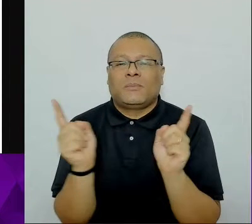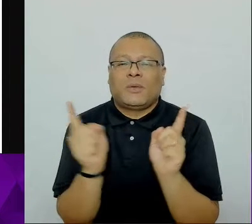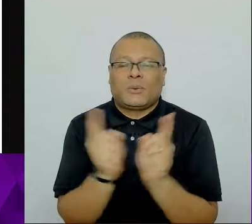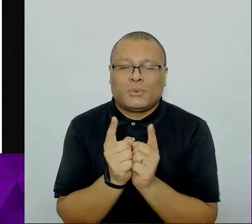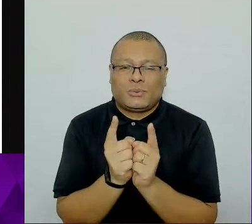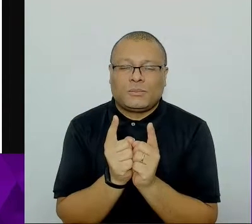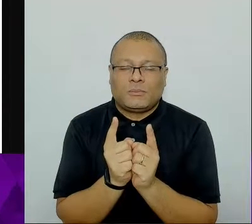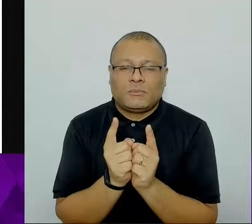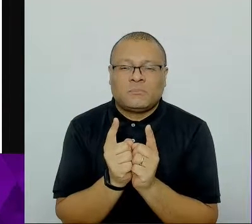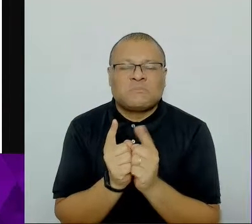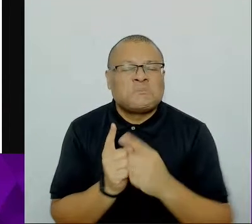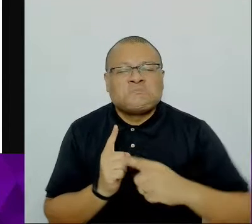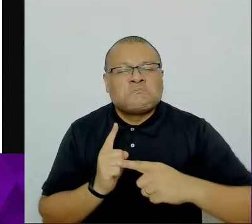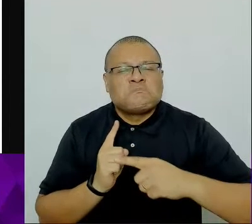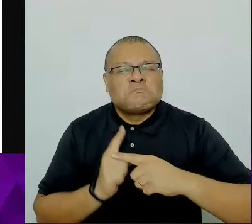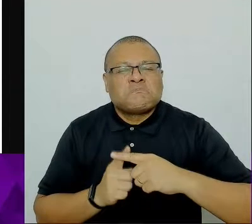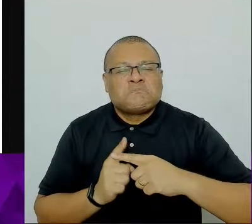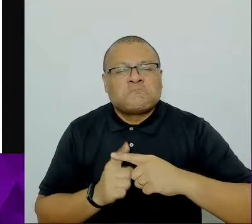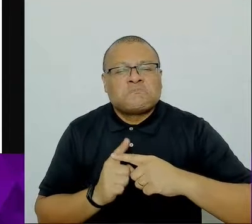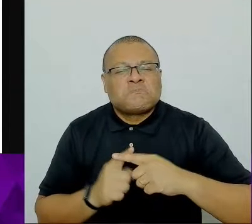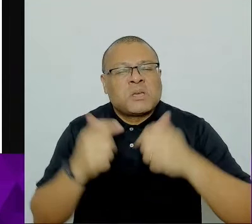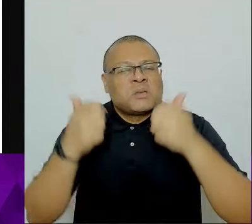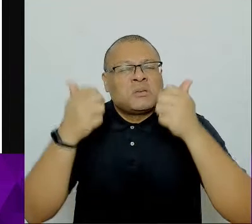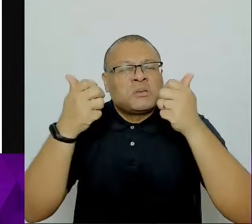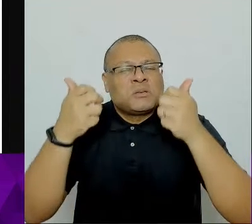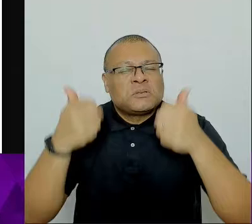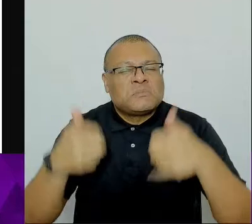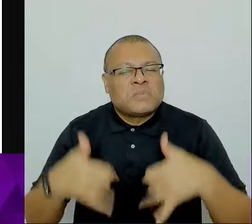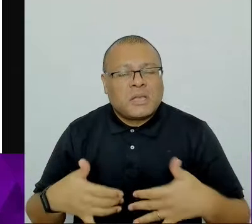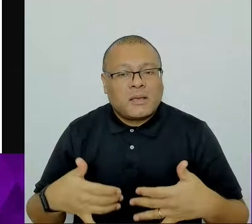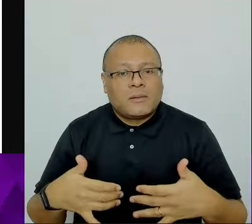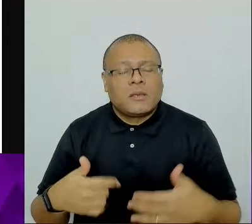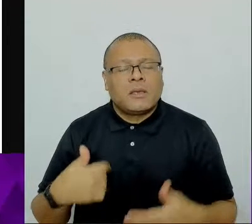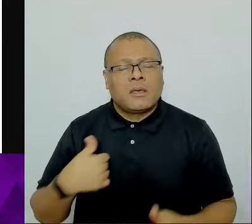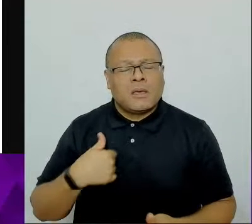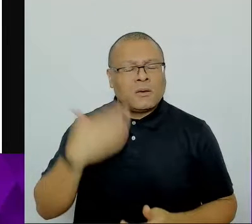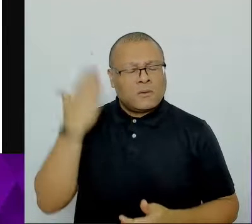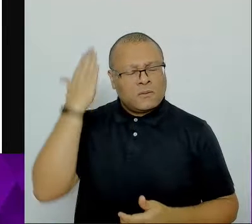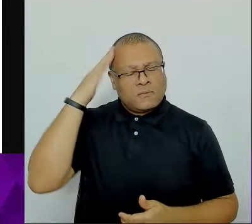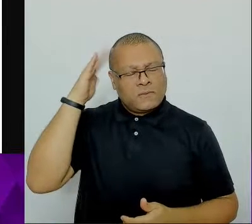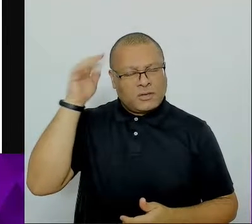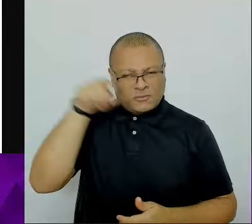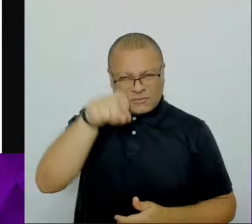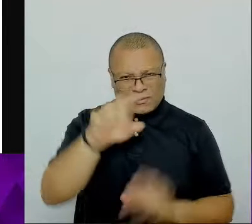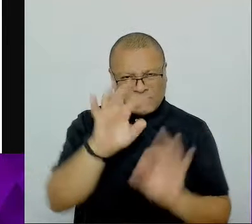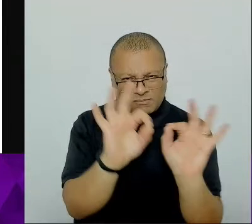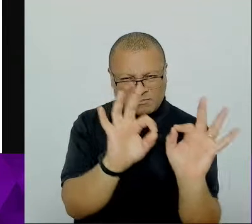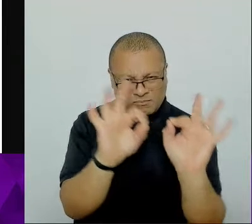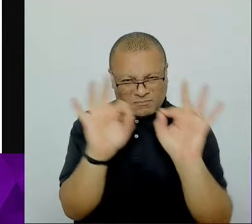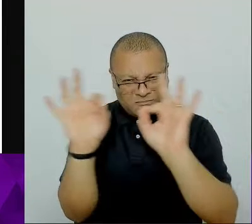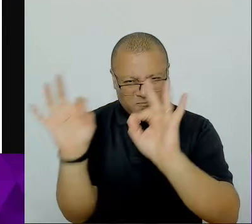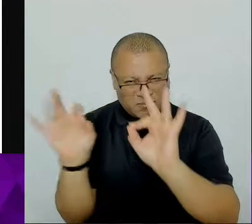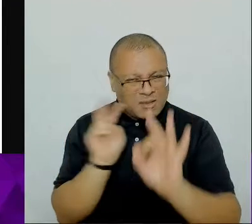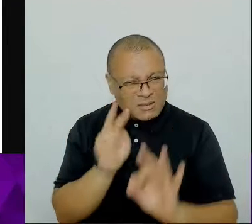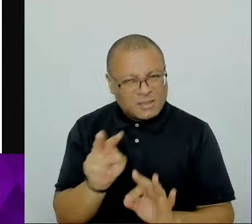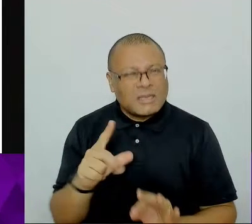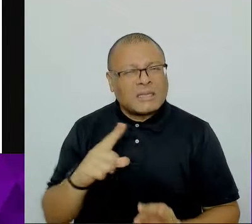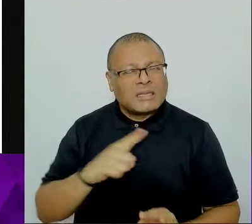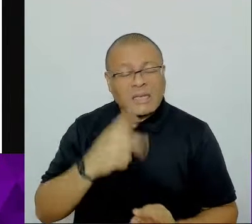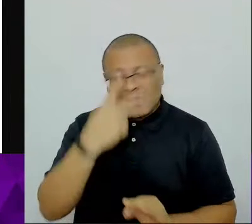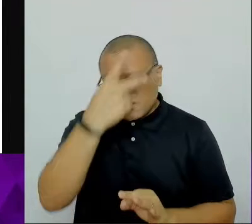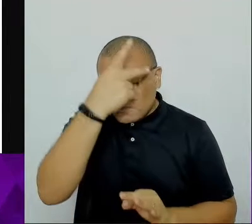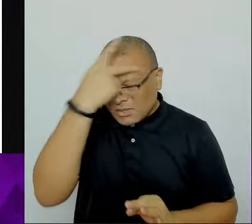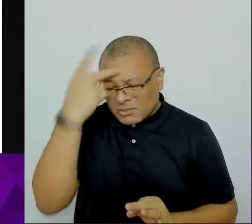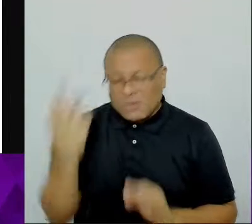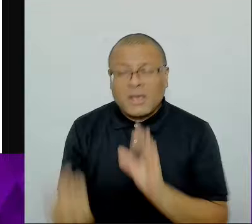por que falar isso aqui com vocês hoje? Porque eu entendo que na nossa audiência aqui, você que está me assistindo, tem muita gente que